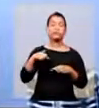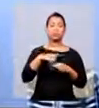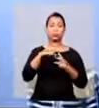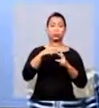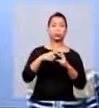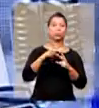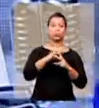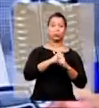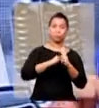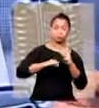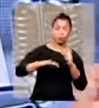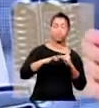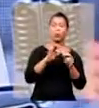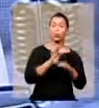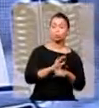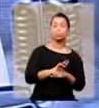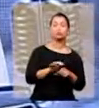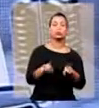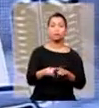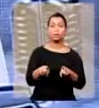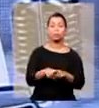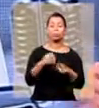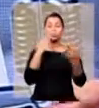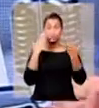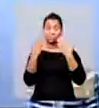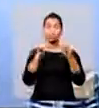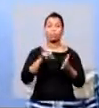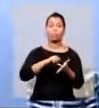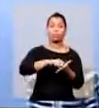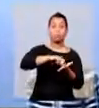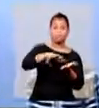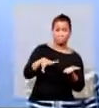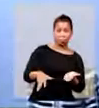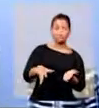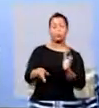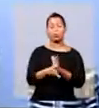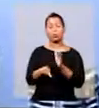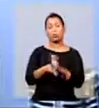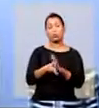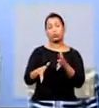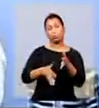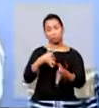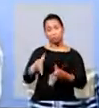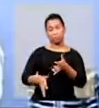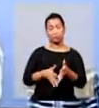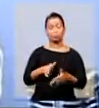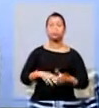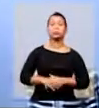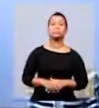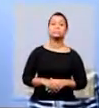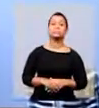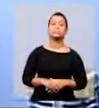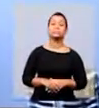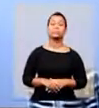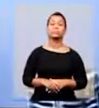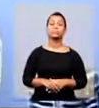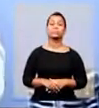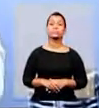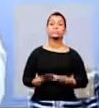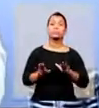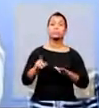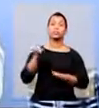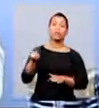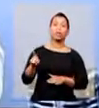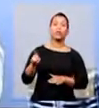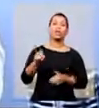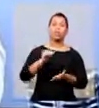o Central de Interpretação de Libras, que fica lá na secretaria, mas faz tudo parte do convênio do CAD